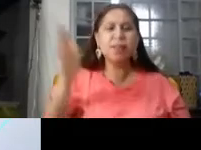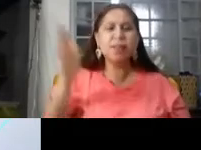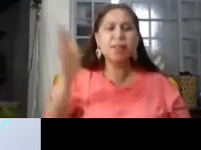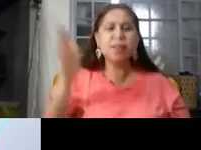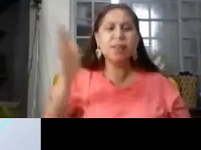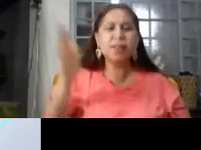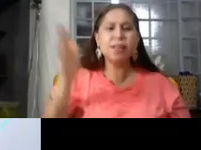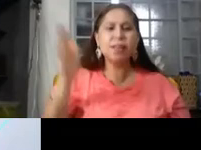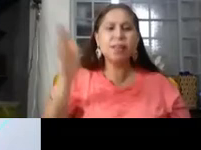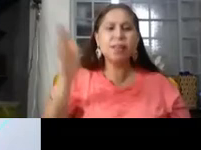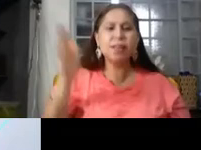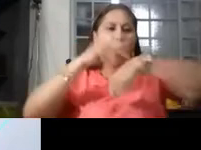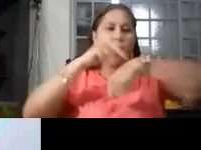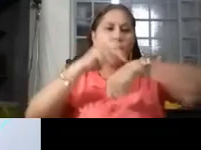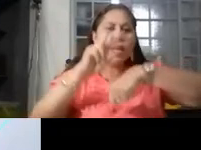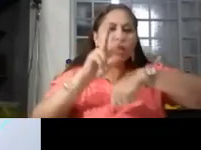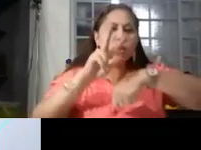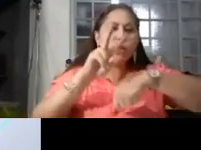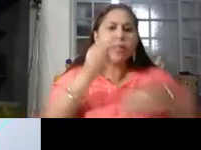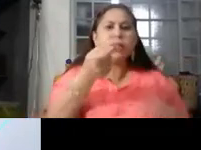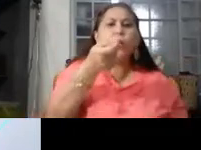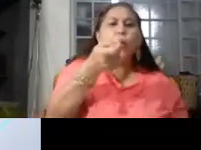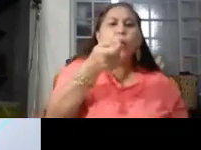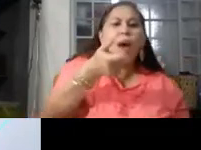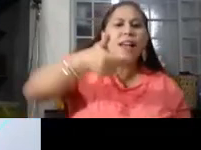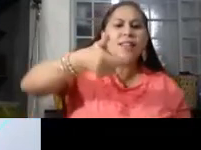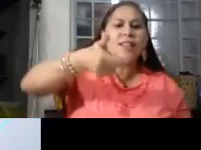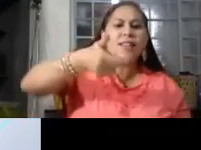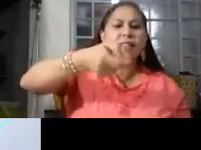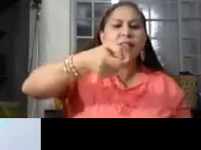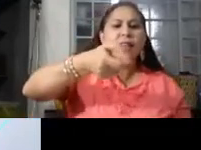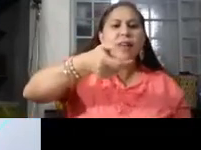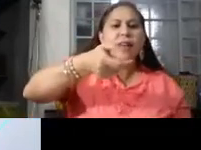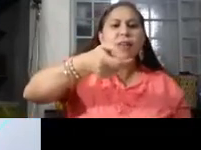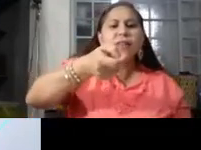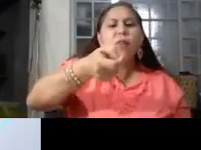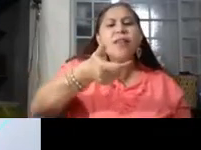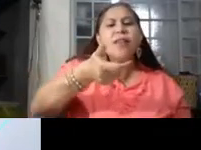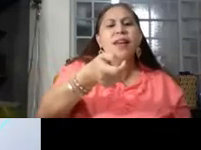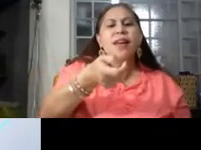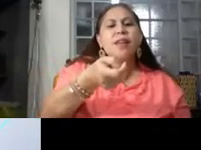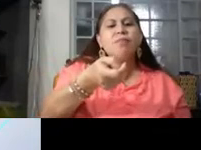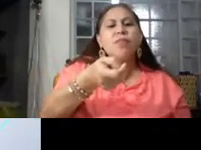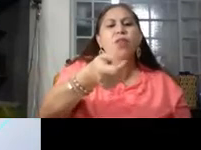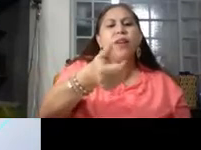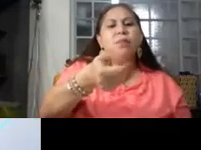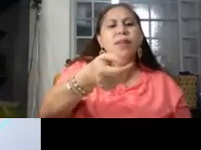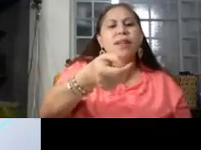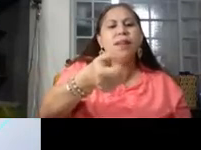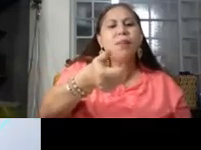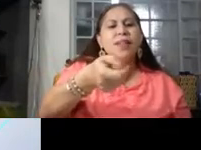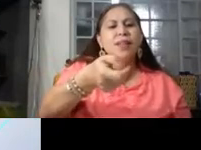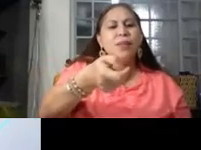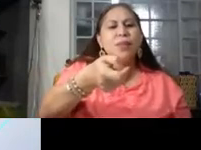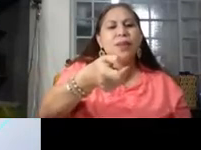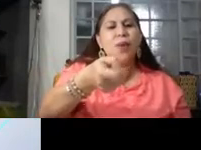2 horas. Vamos, hora, duas, quase. Esse quase é jogando bila, né?